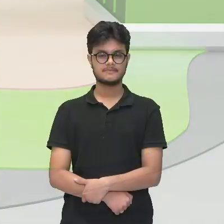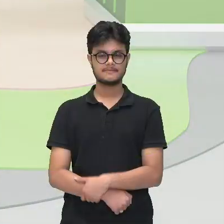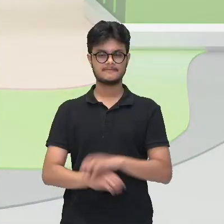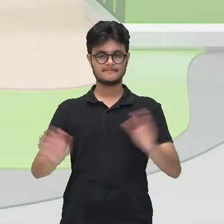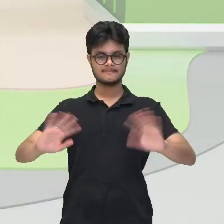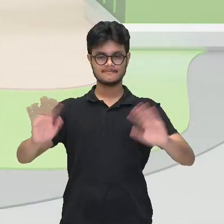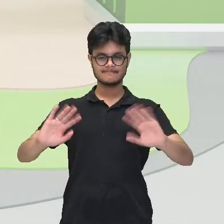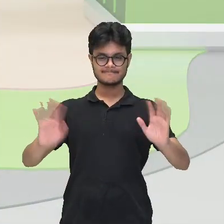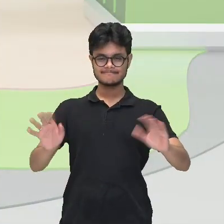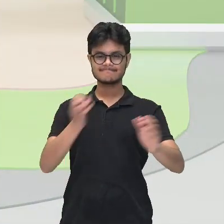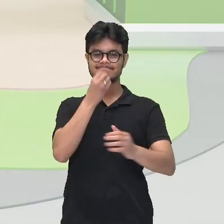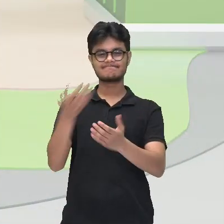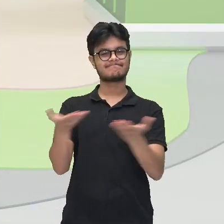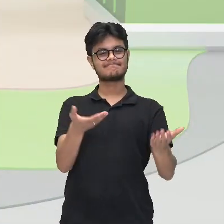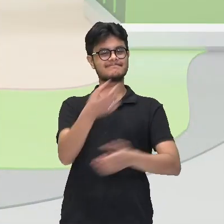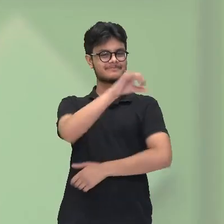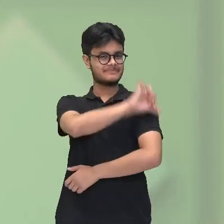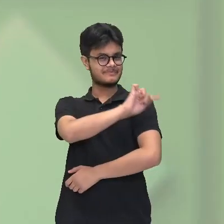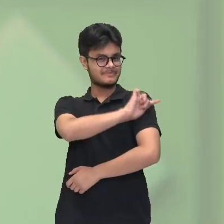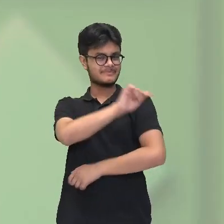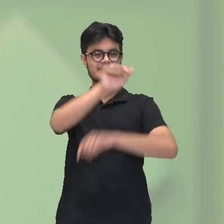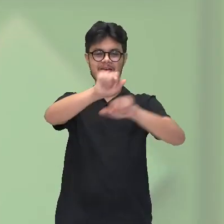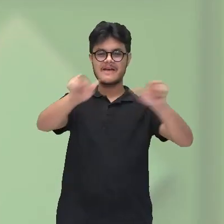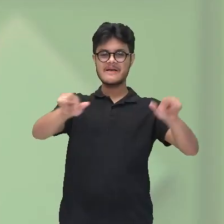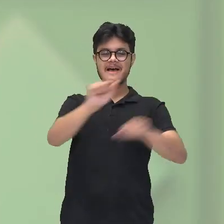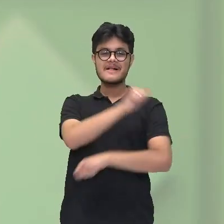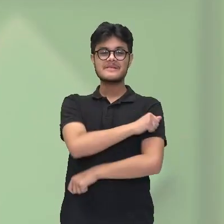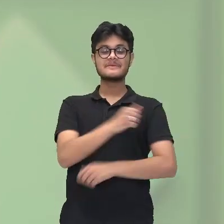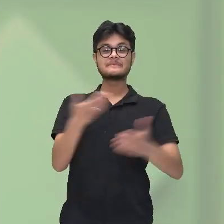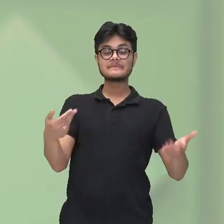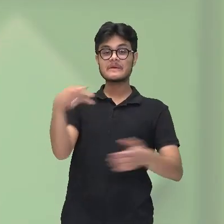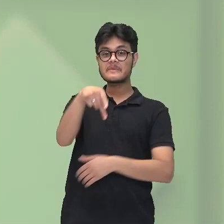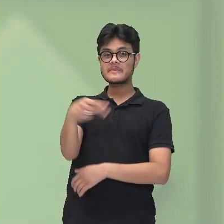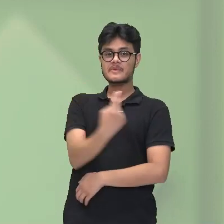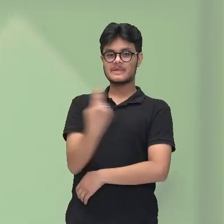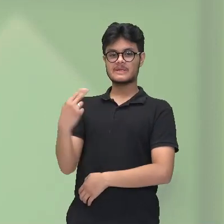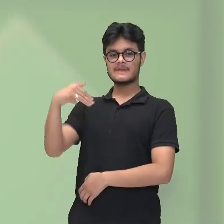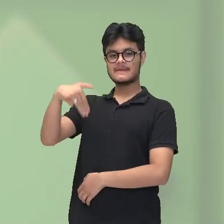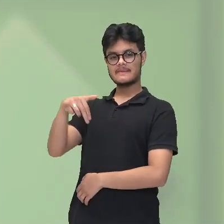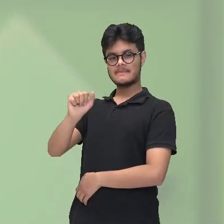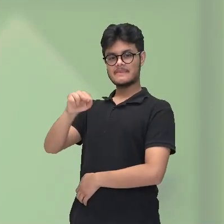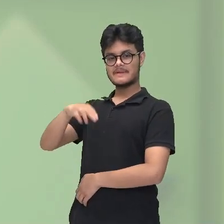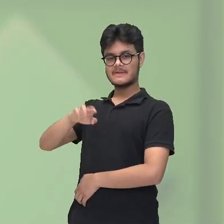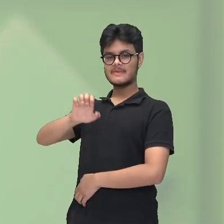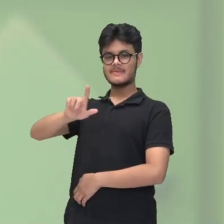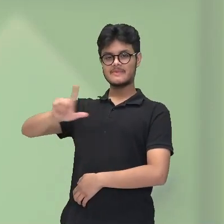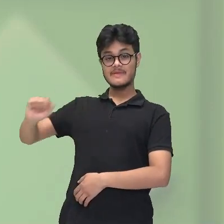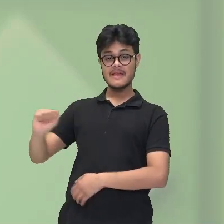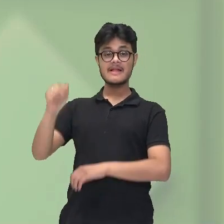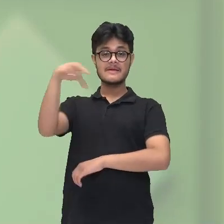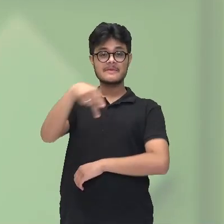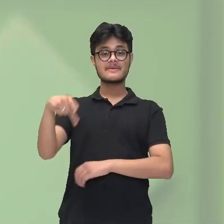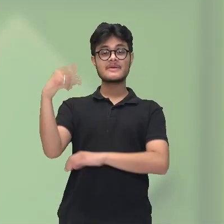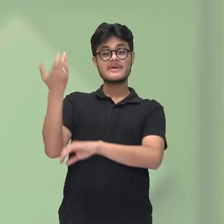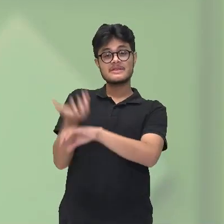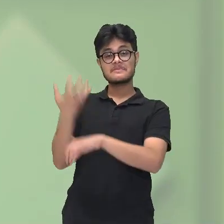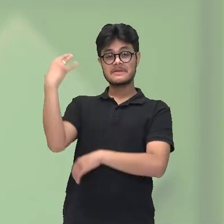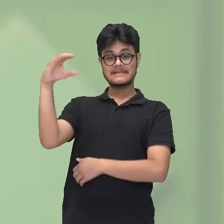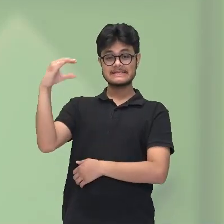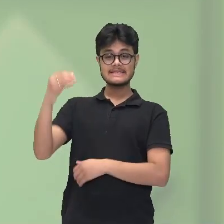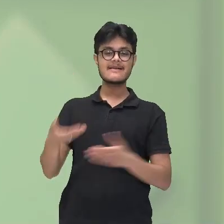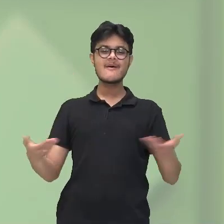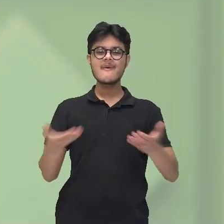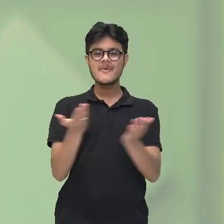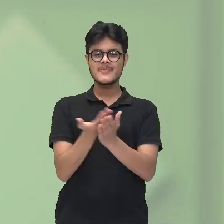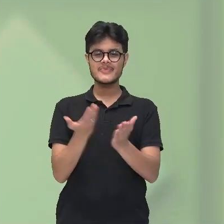Olá, alunos do 7º ano, tudo bem? Eu sou a professora Manuela Cerejo, professora de Ciências, estou aqui para mais uma aula